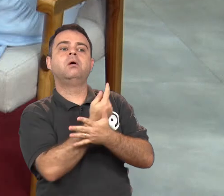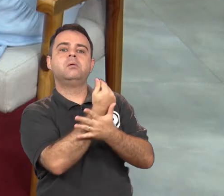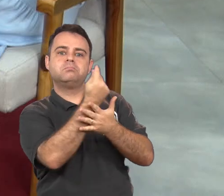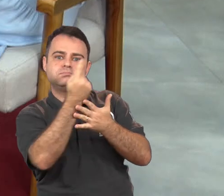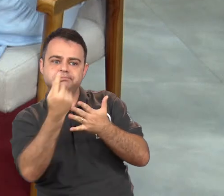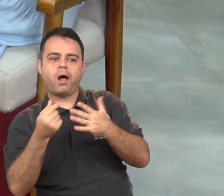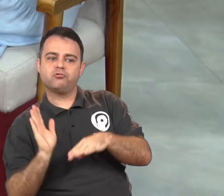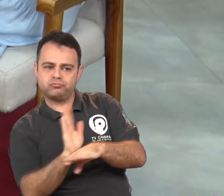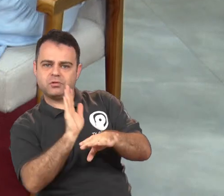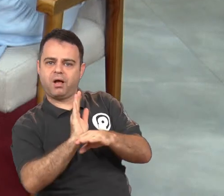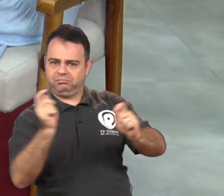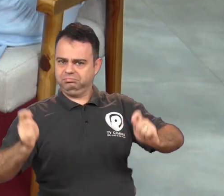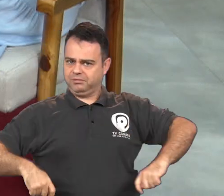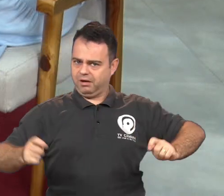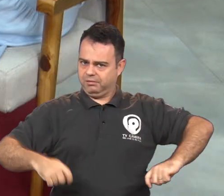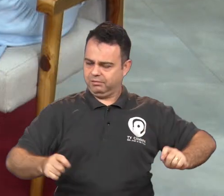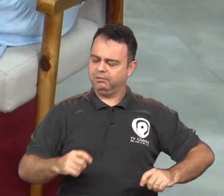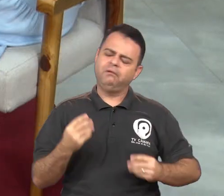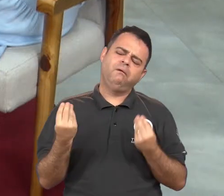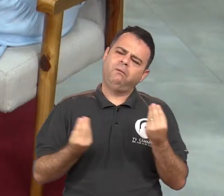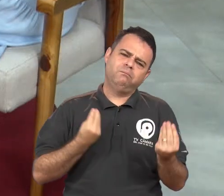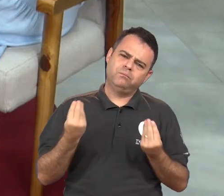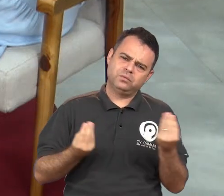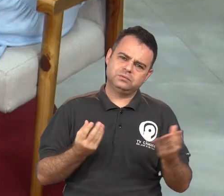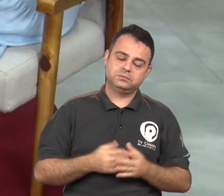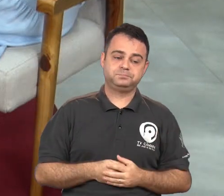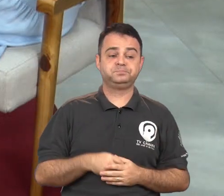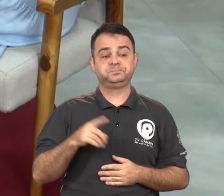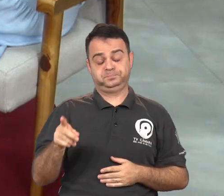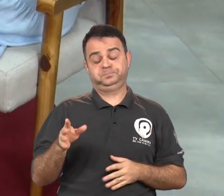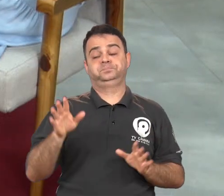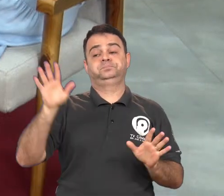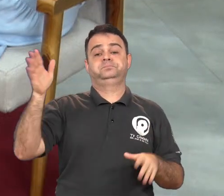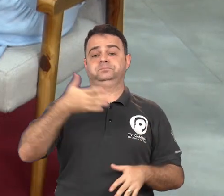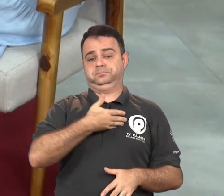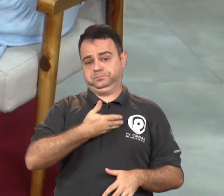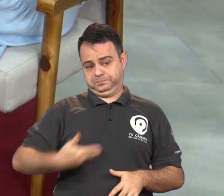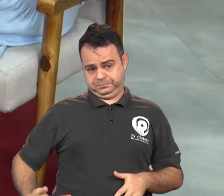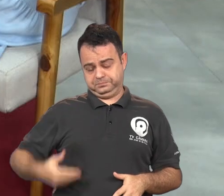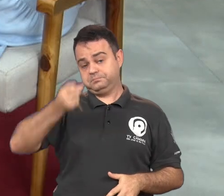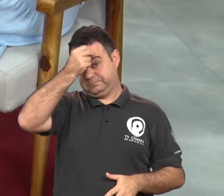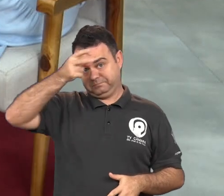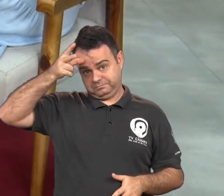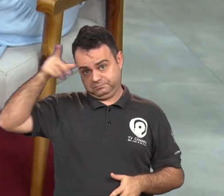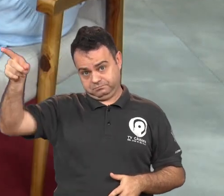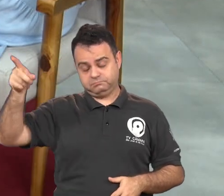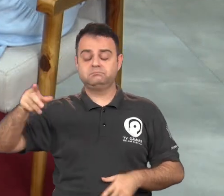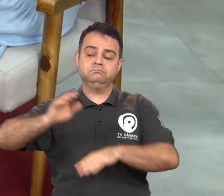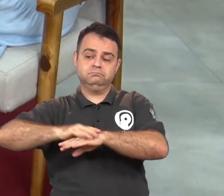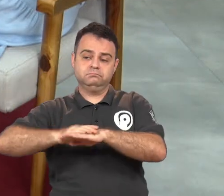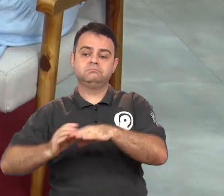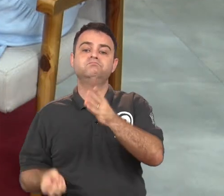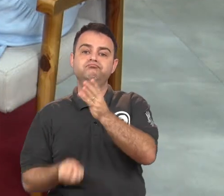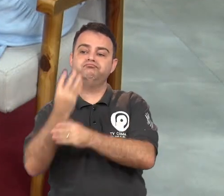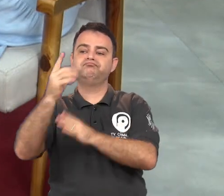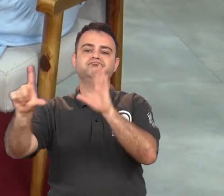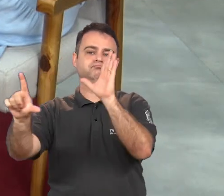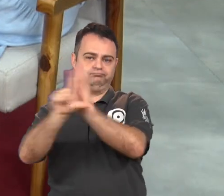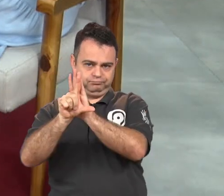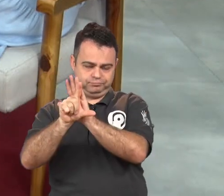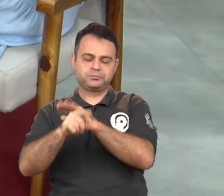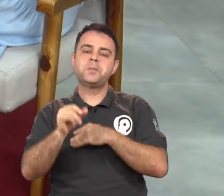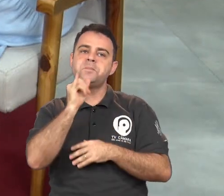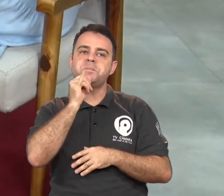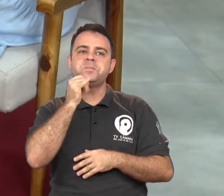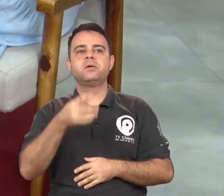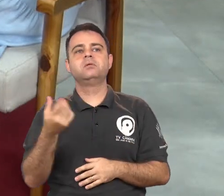são esses? Agora, passando para o governo regulamenta, né? Então, são incentivos sociais,